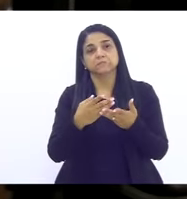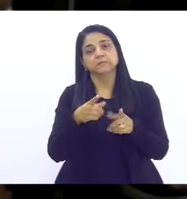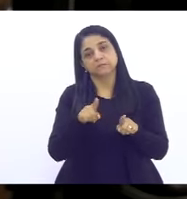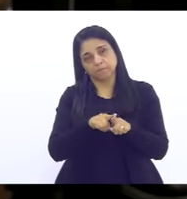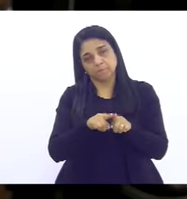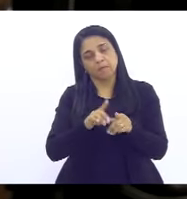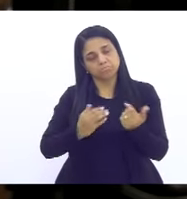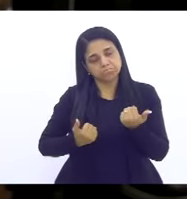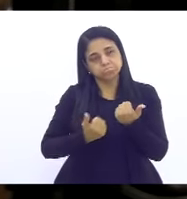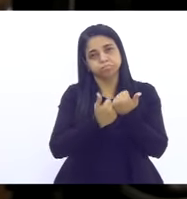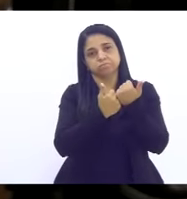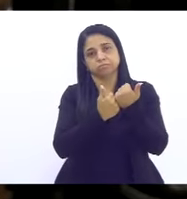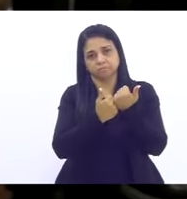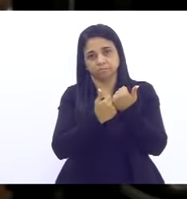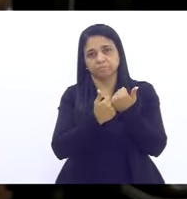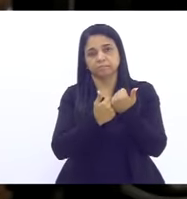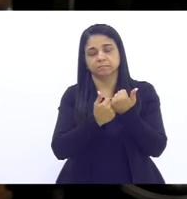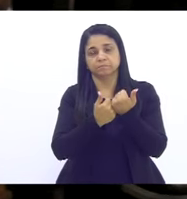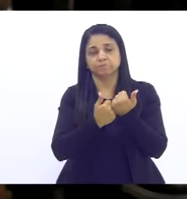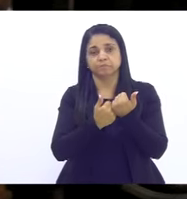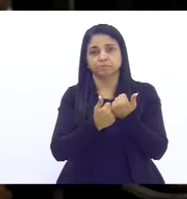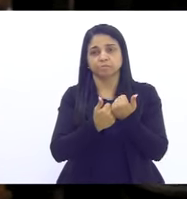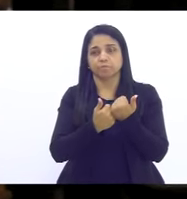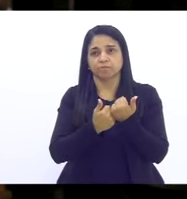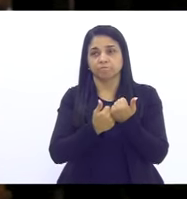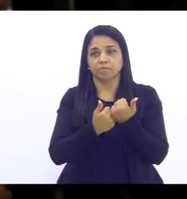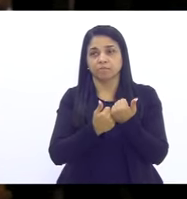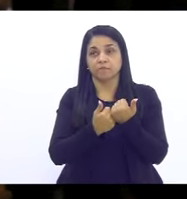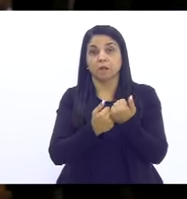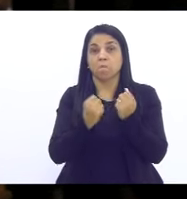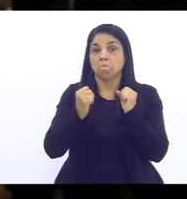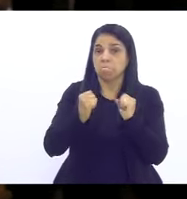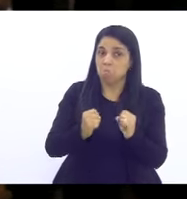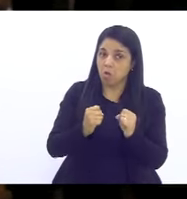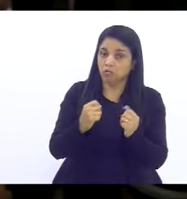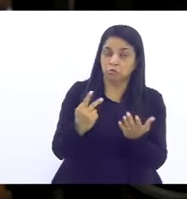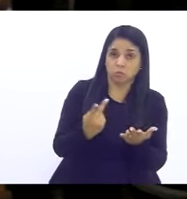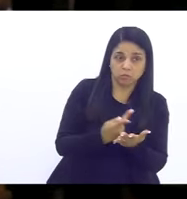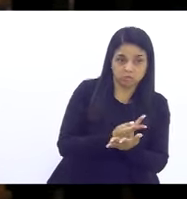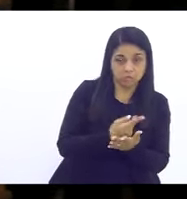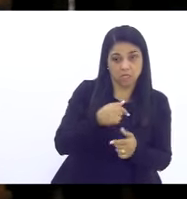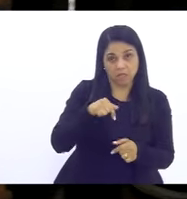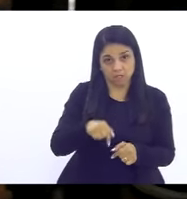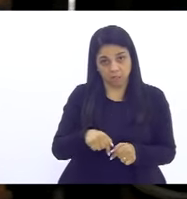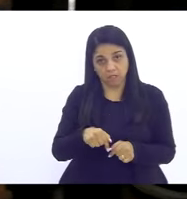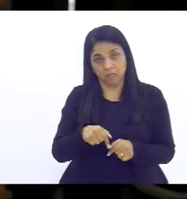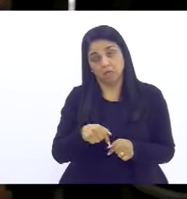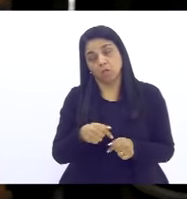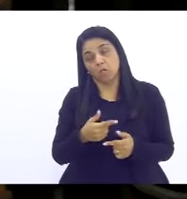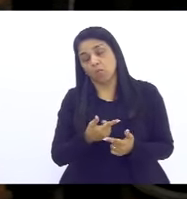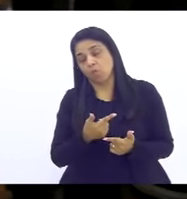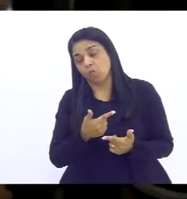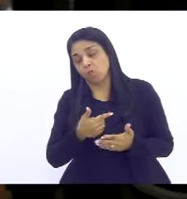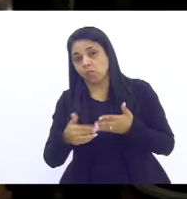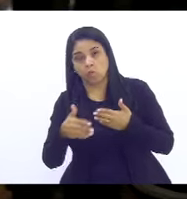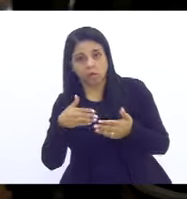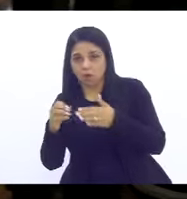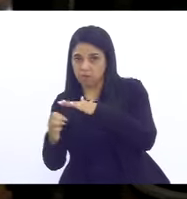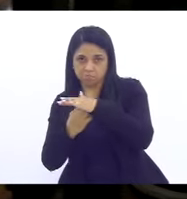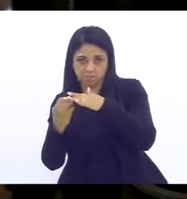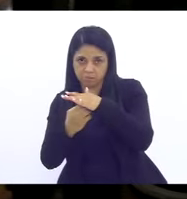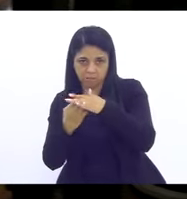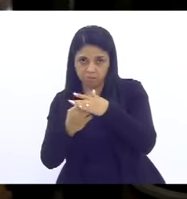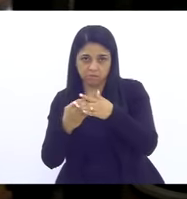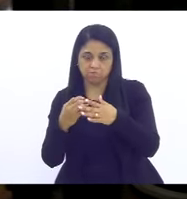super válido, porque também nós estamos falando que isso pode acontecer aqui, mas pode acontecer em qualquer concessionária do